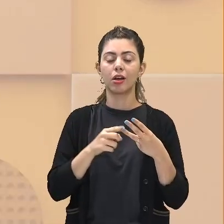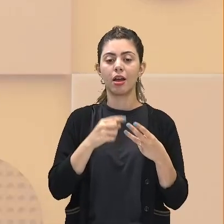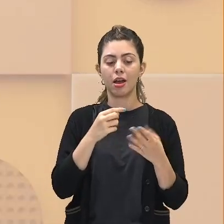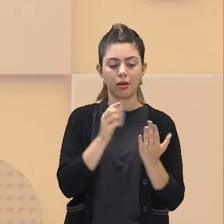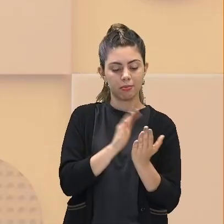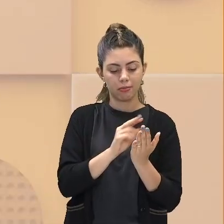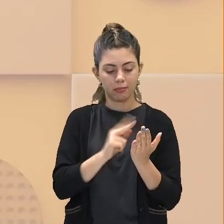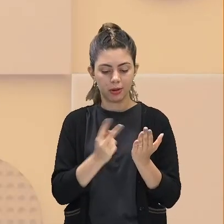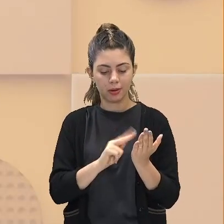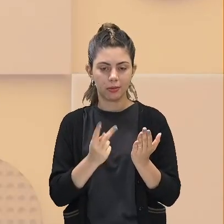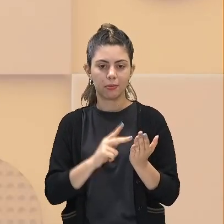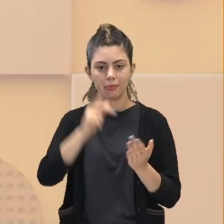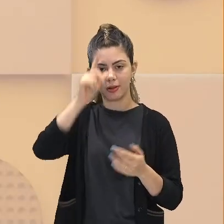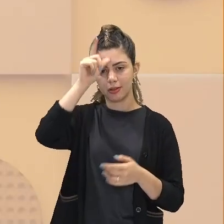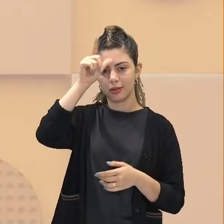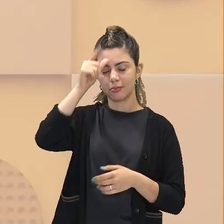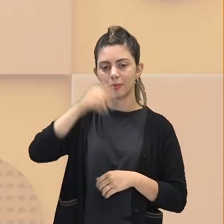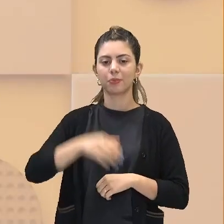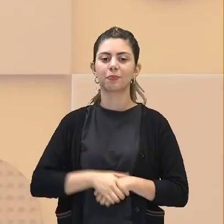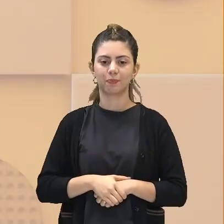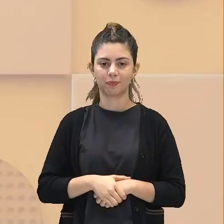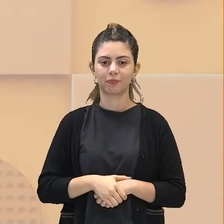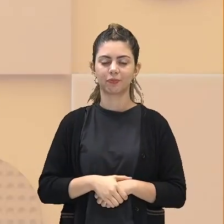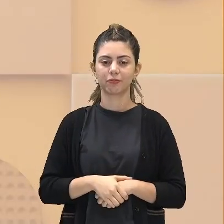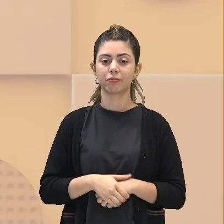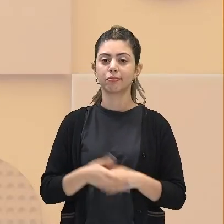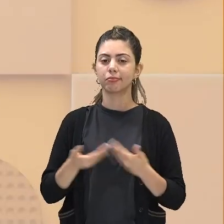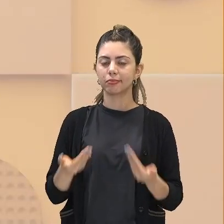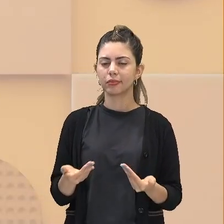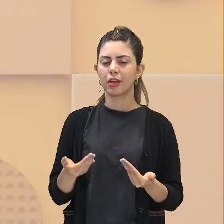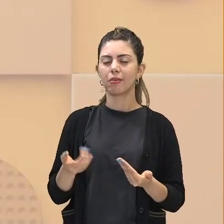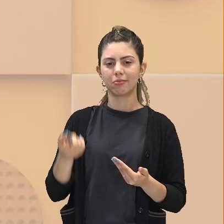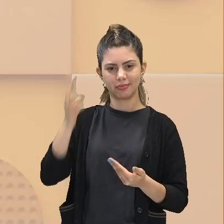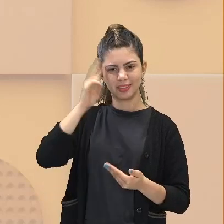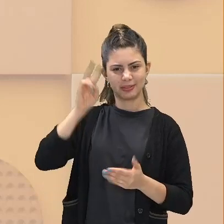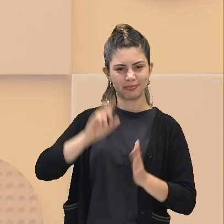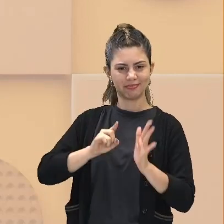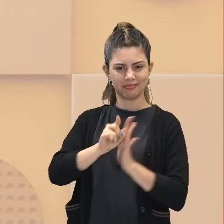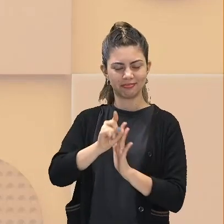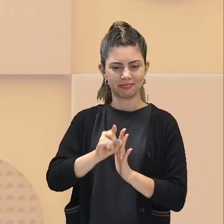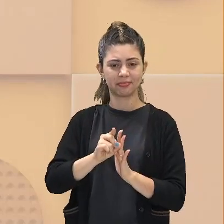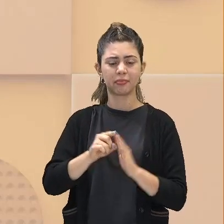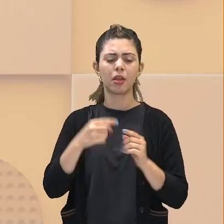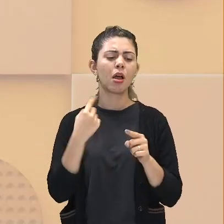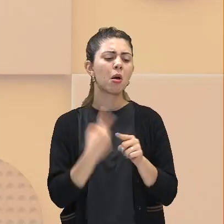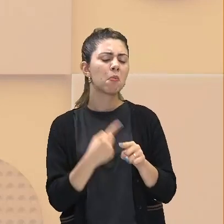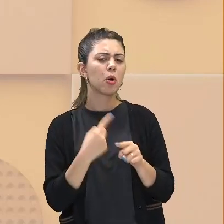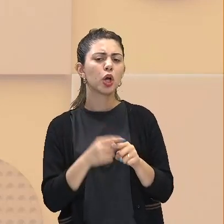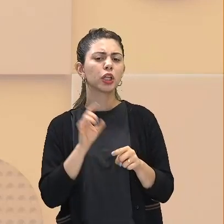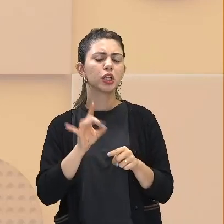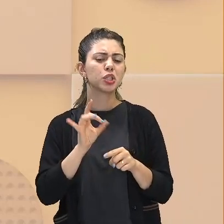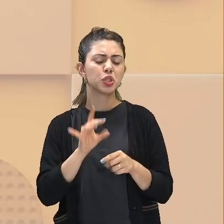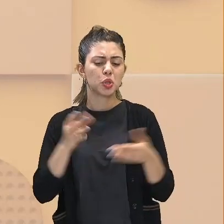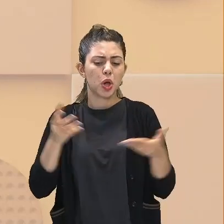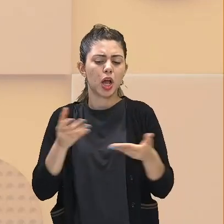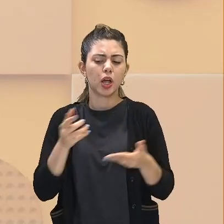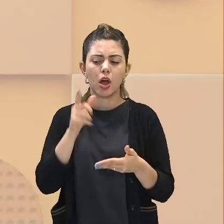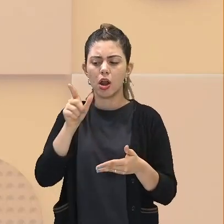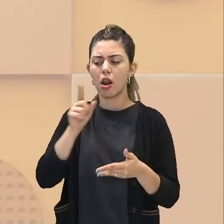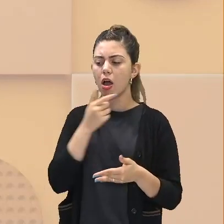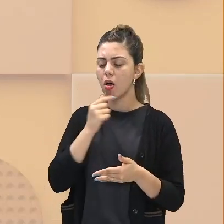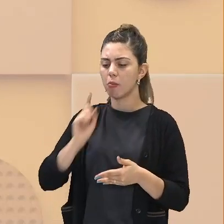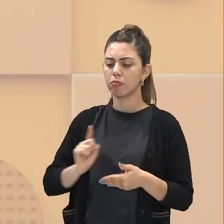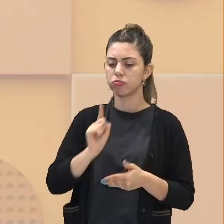da Saxônia e traduziu a Bíblia para o alemão, a Bíblia que era lida somente no